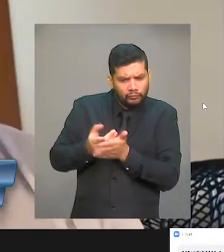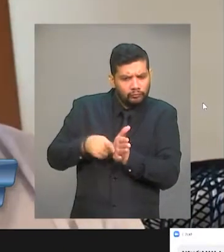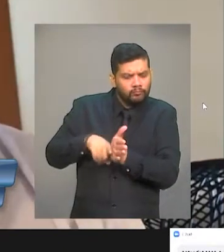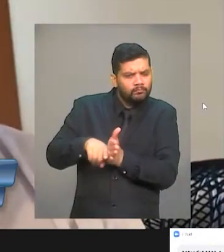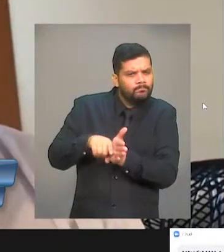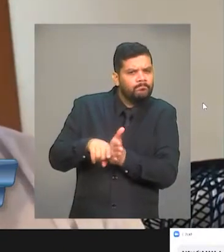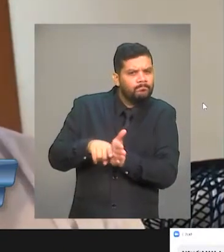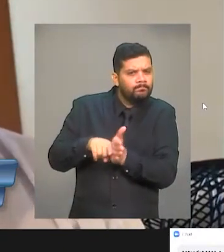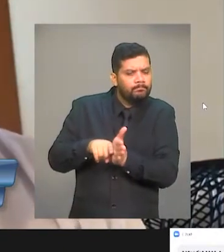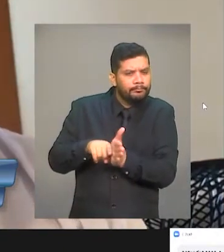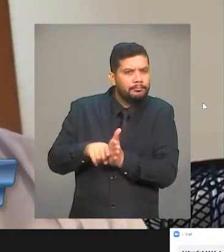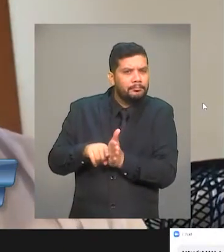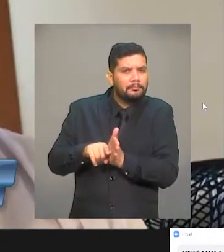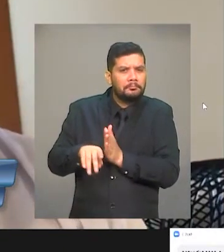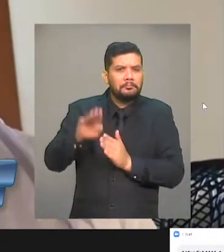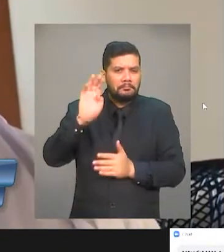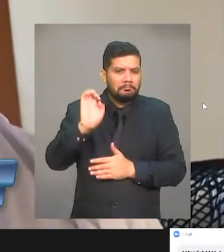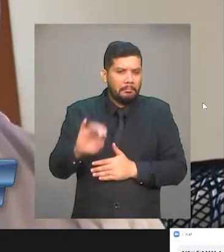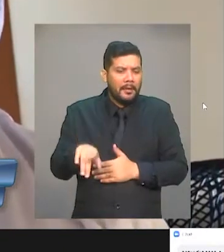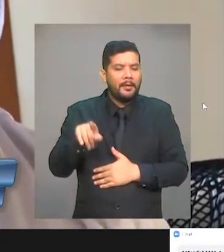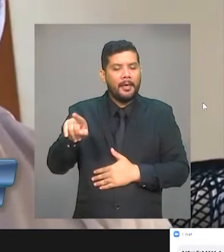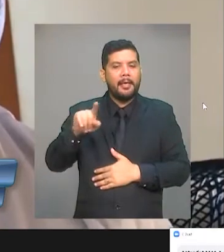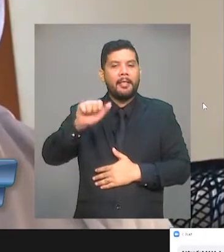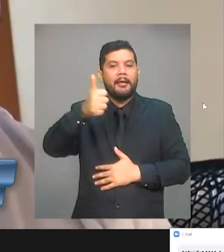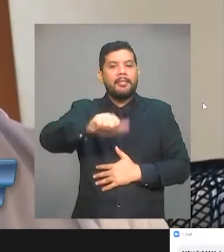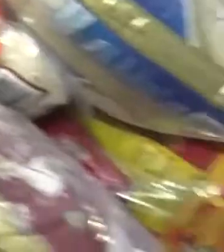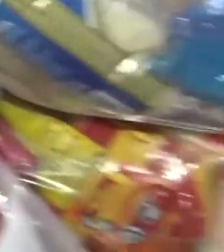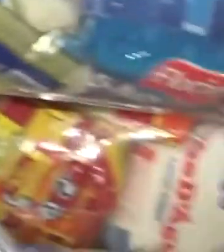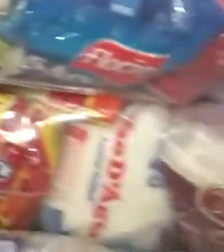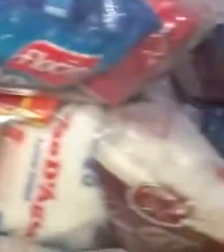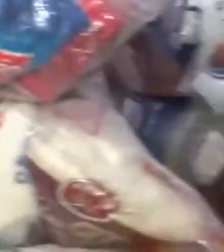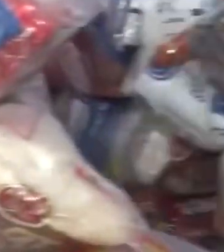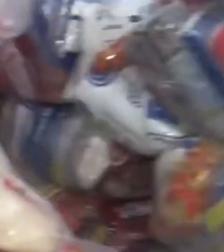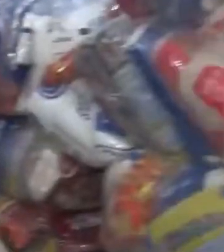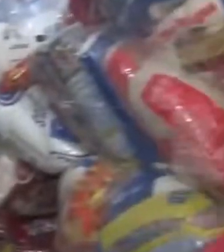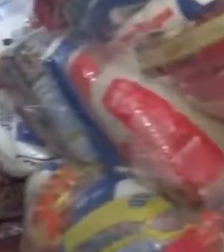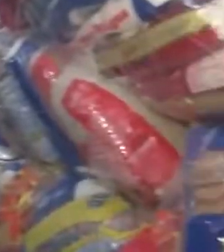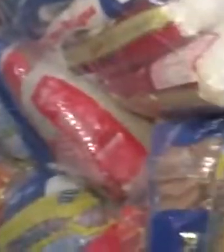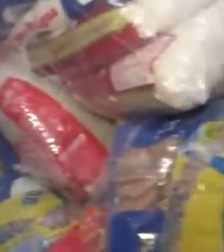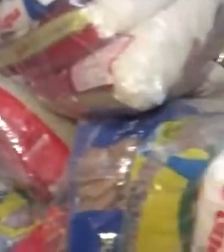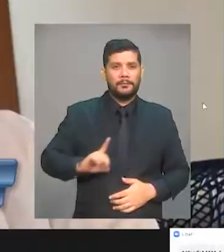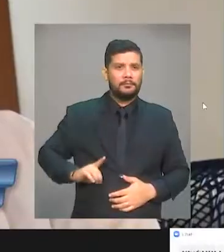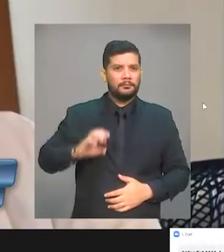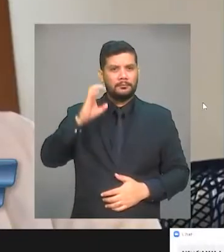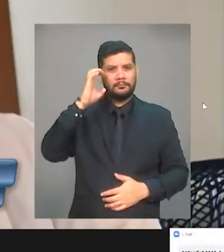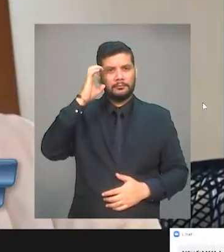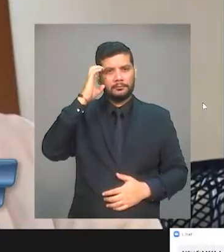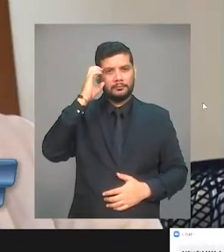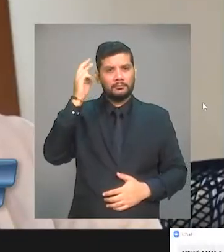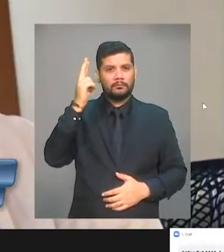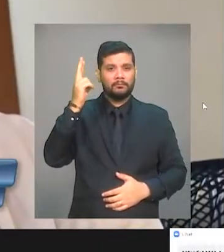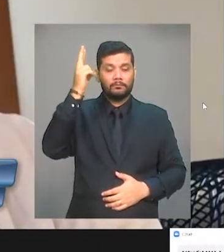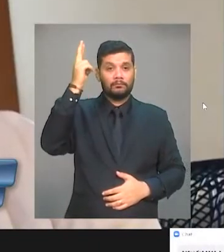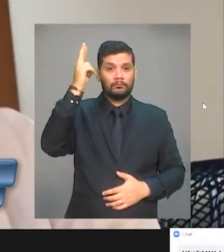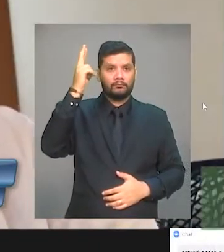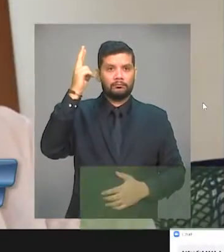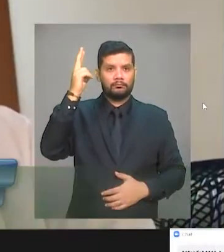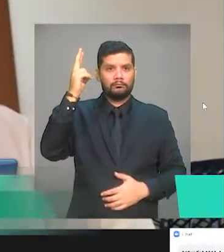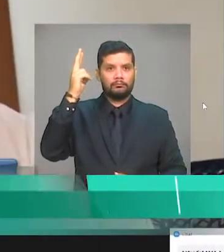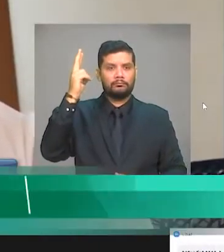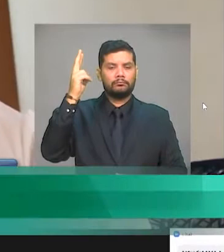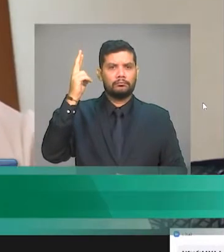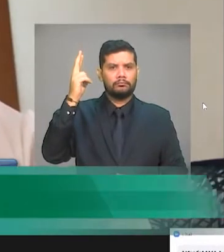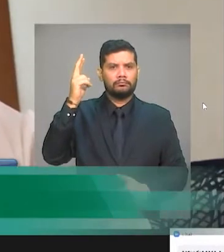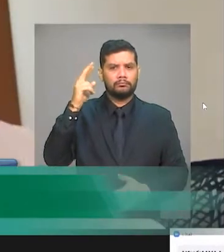cestas básicas arrecadadas pela Assembleia foi um pedido do deputado Fernando Hugo. Um estudioso